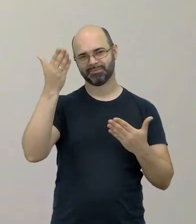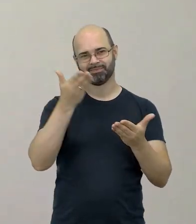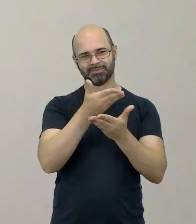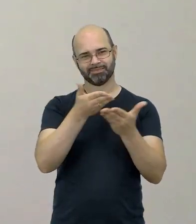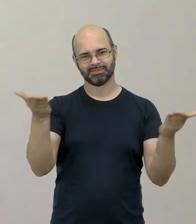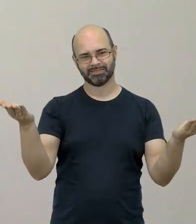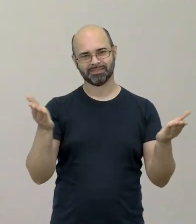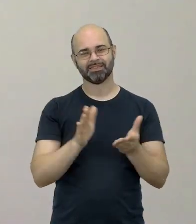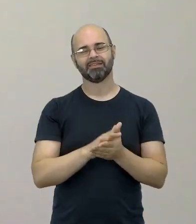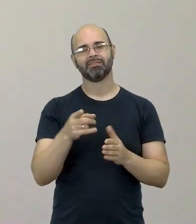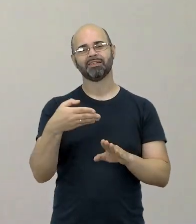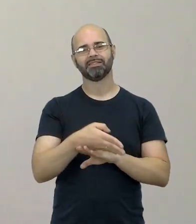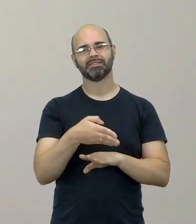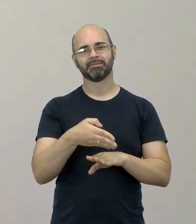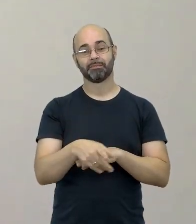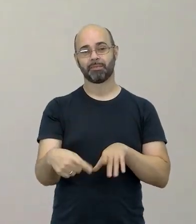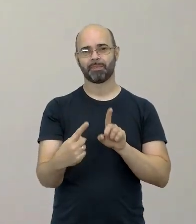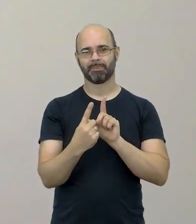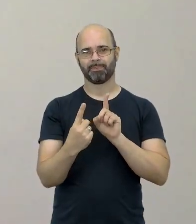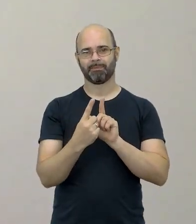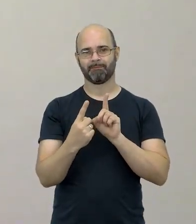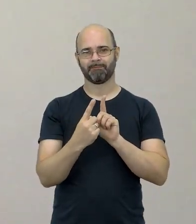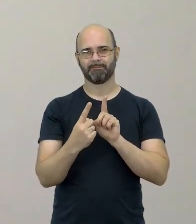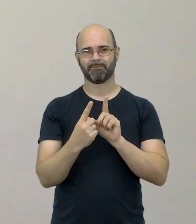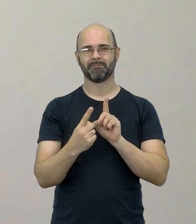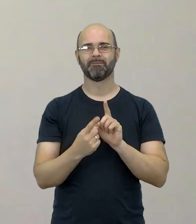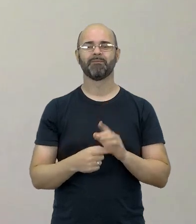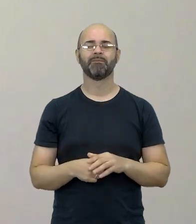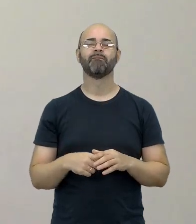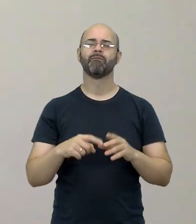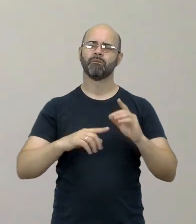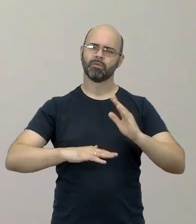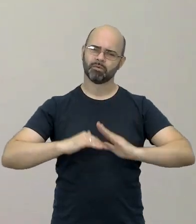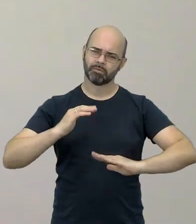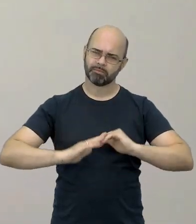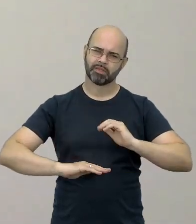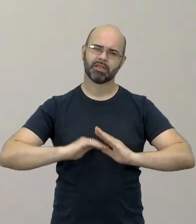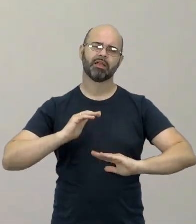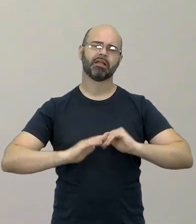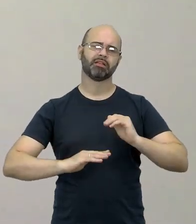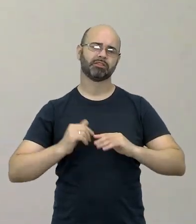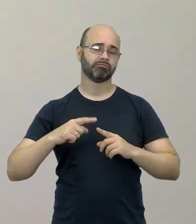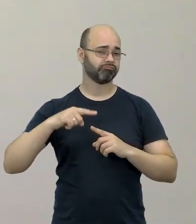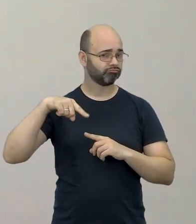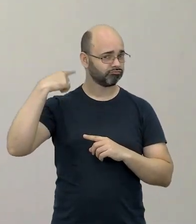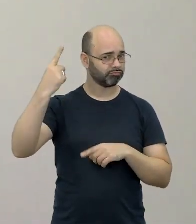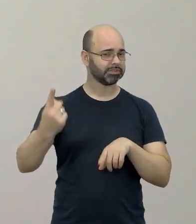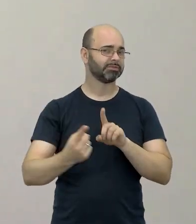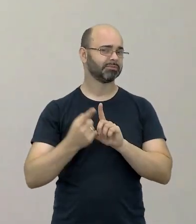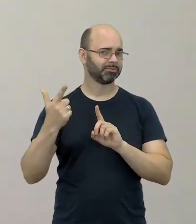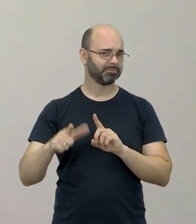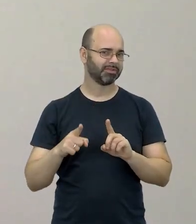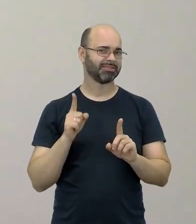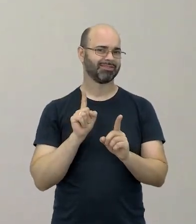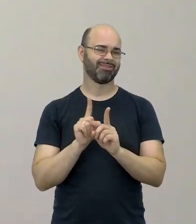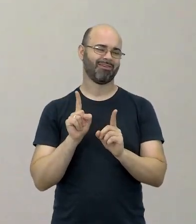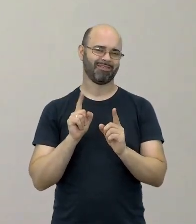tenham aí participado da nossa formação. Coloquem em prática e estaremos juntos na próxima etapa, se Deus quiser.